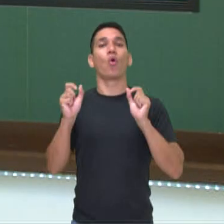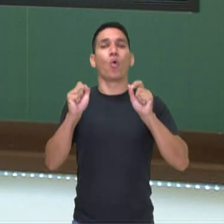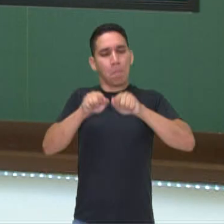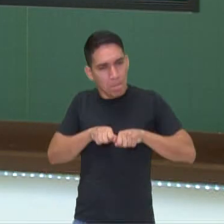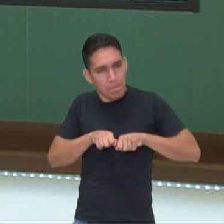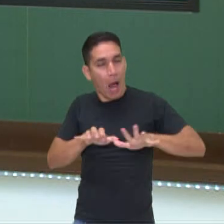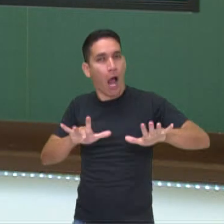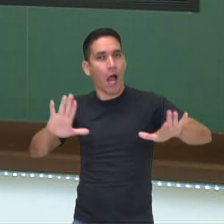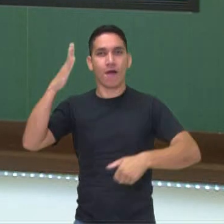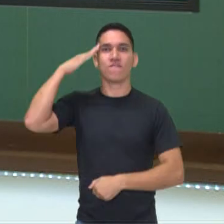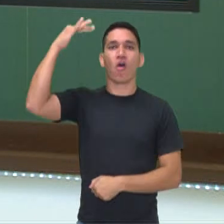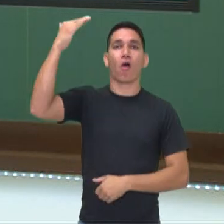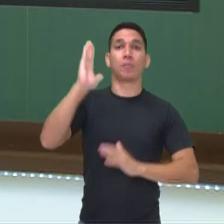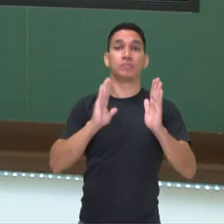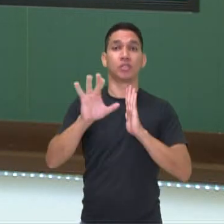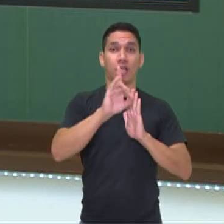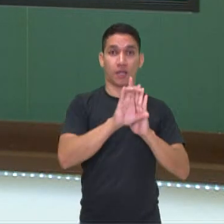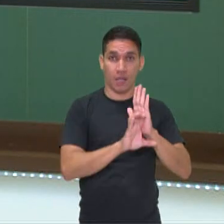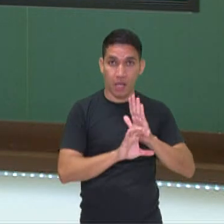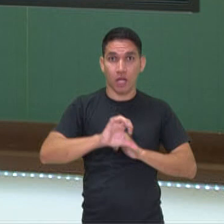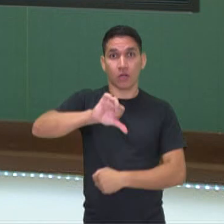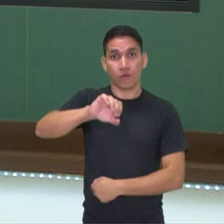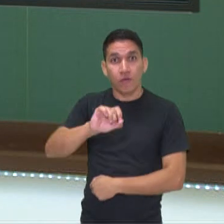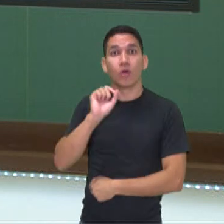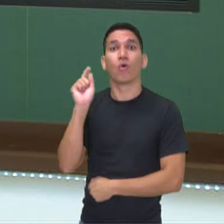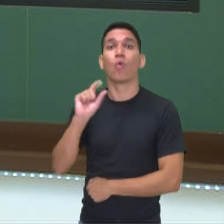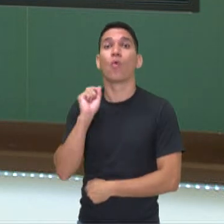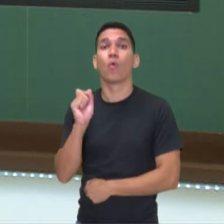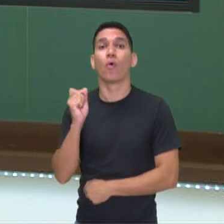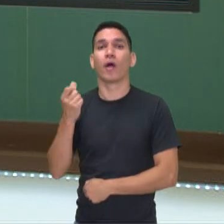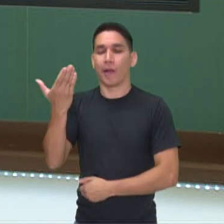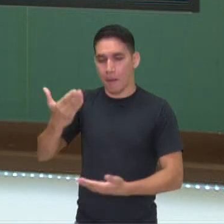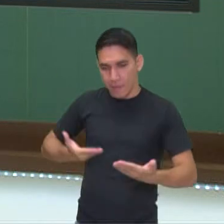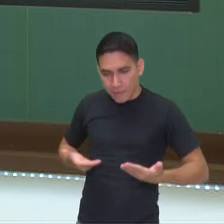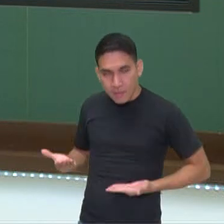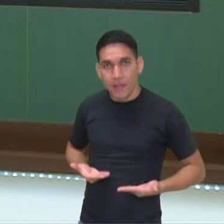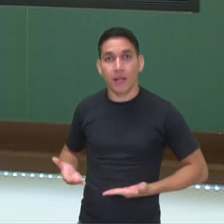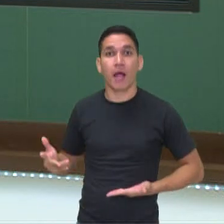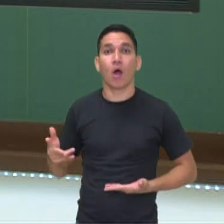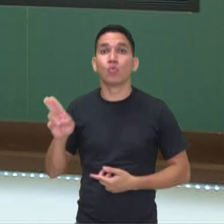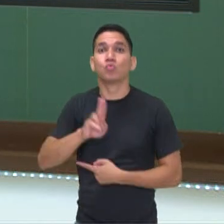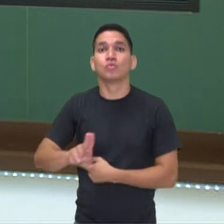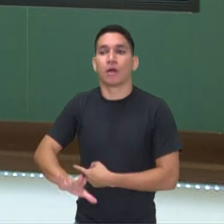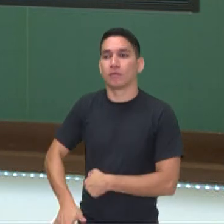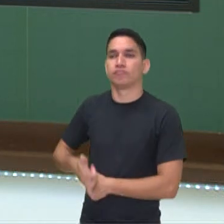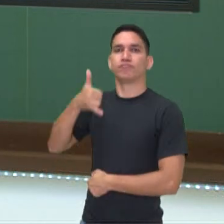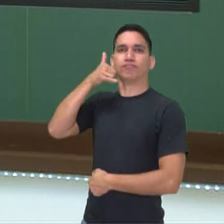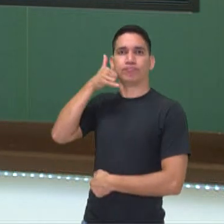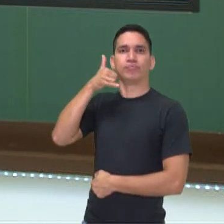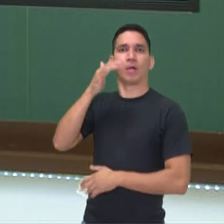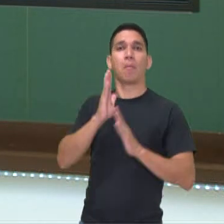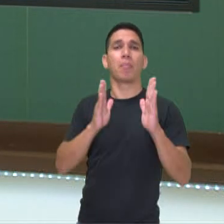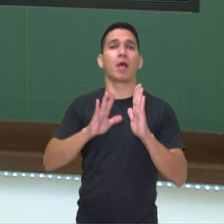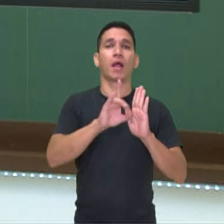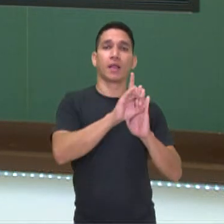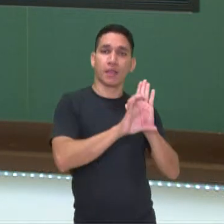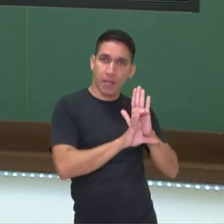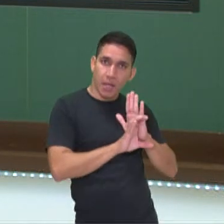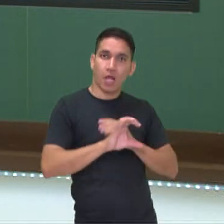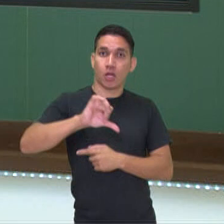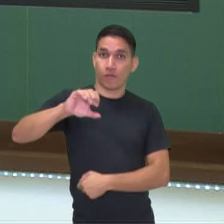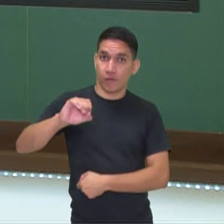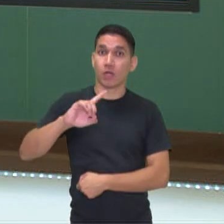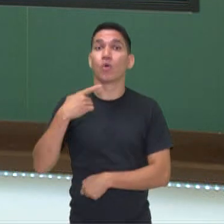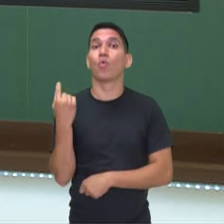popularização da internet na década de 90 com a popularização dos serviços de telefonia na década de 90. Com a medida com que